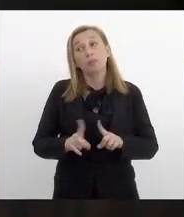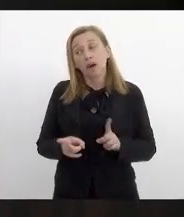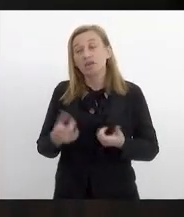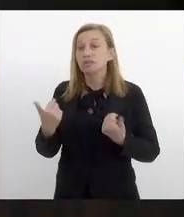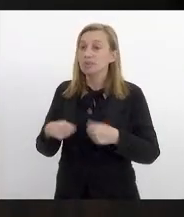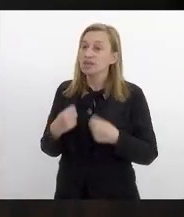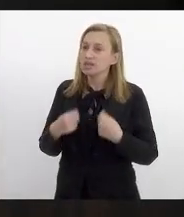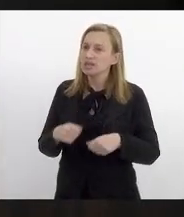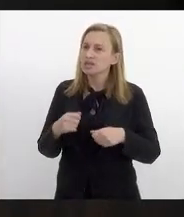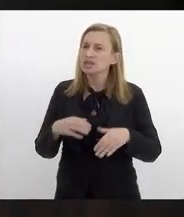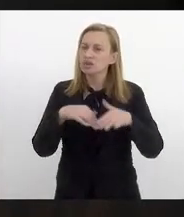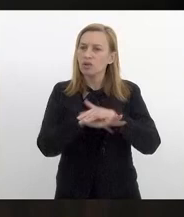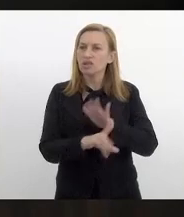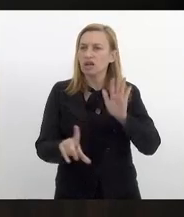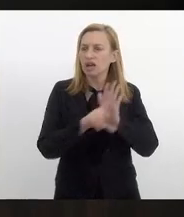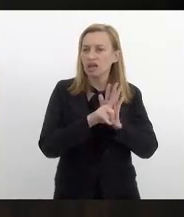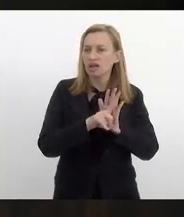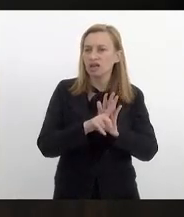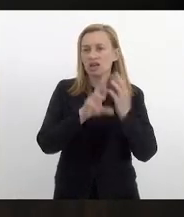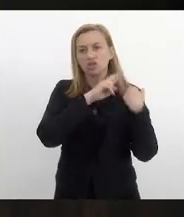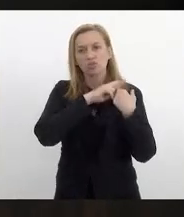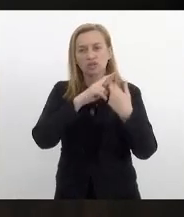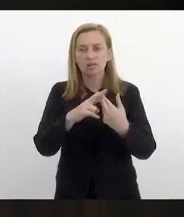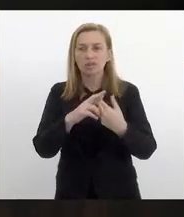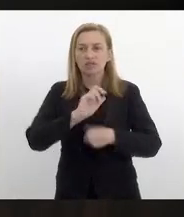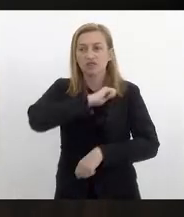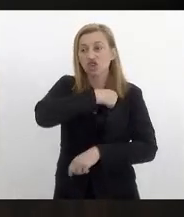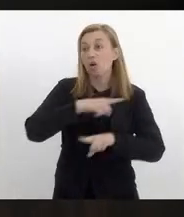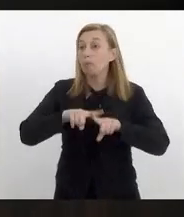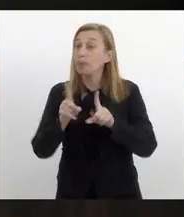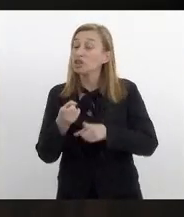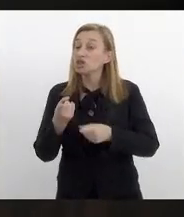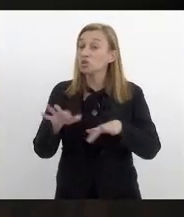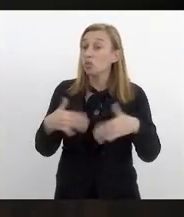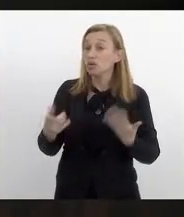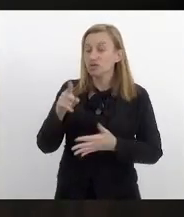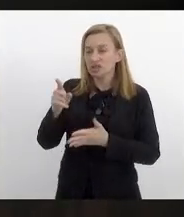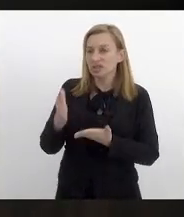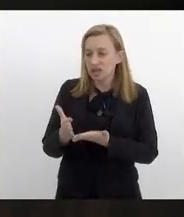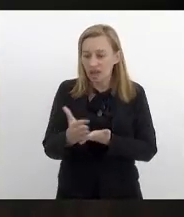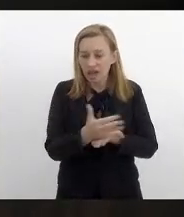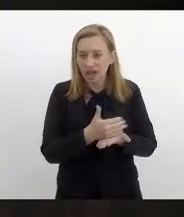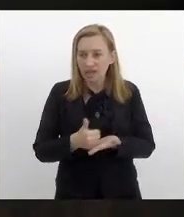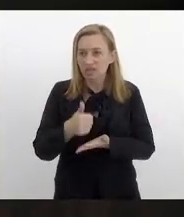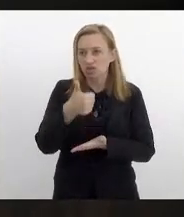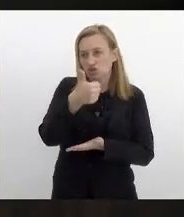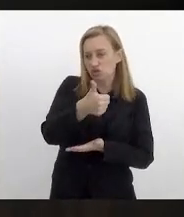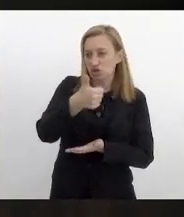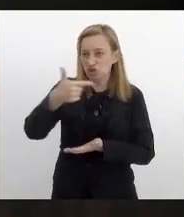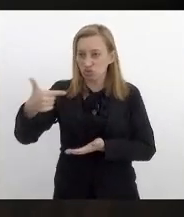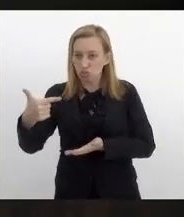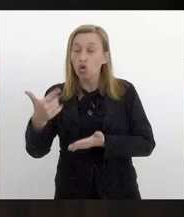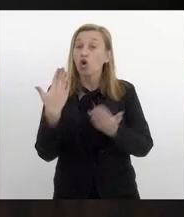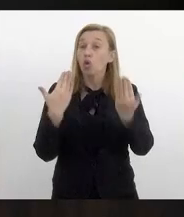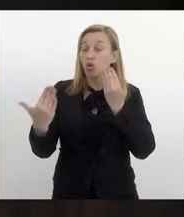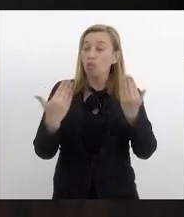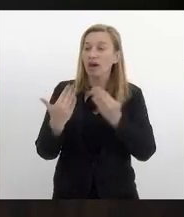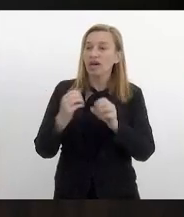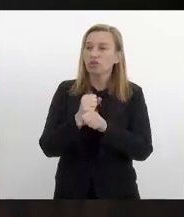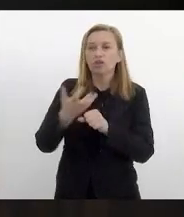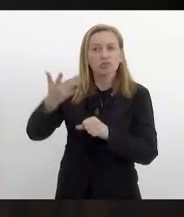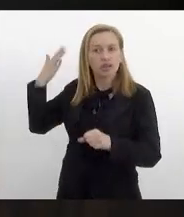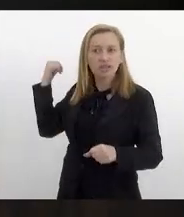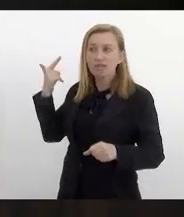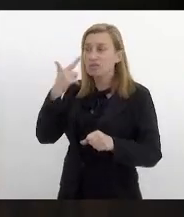resguardar a questão da lei de responsabilidade fiscal. Mas, quando você tem a arrecadação de 21, comparado com os anos anteriores, você